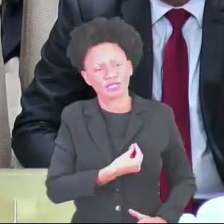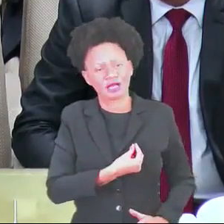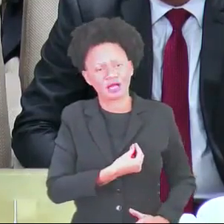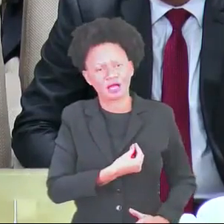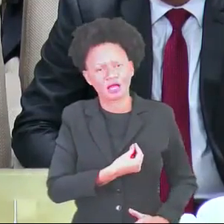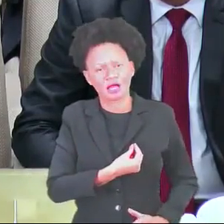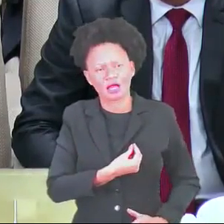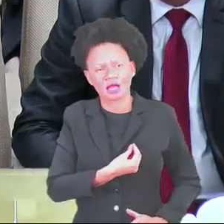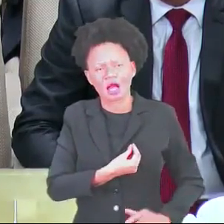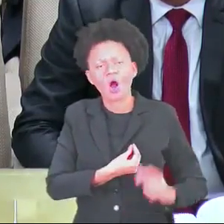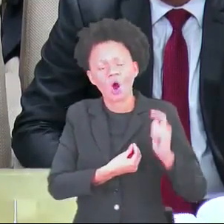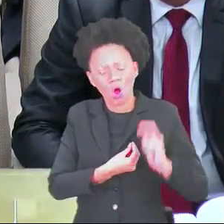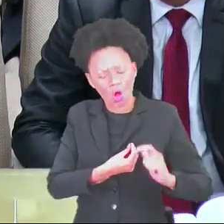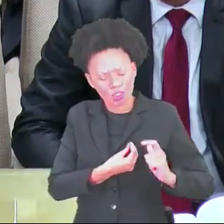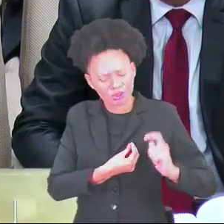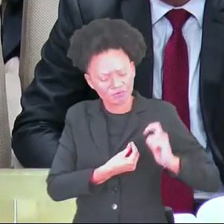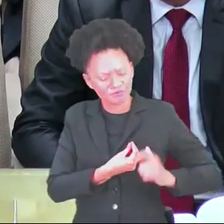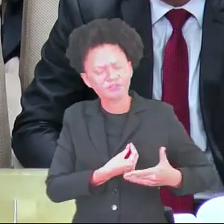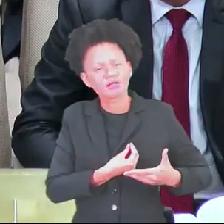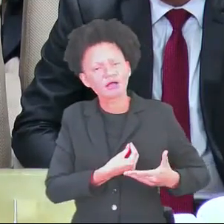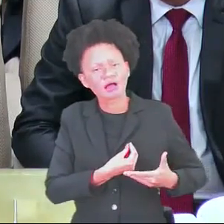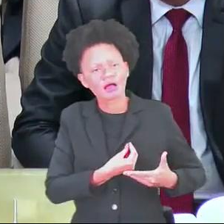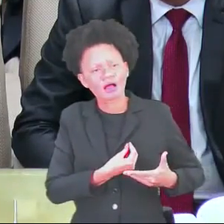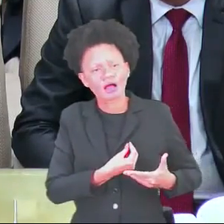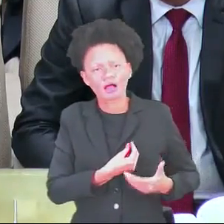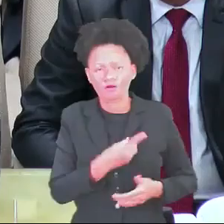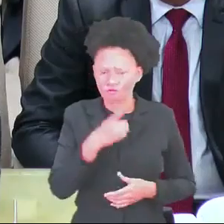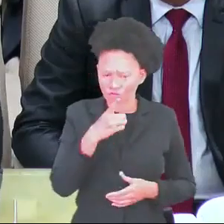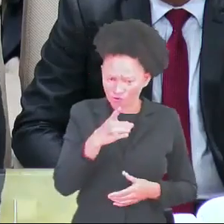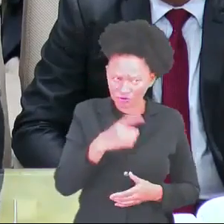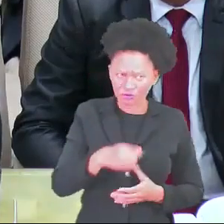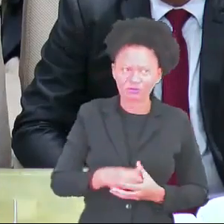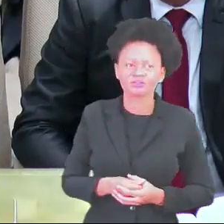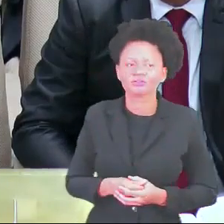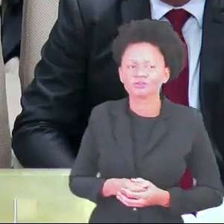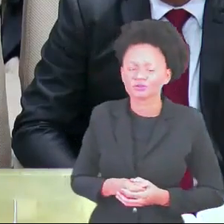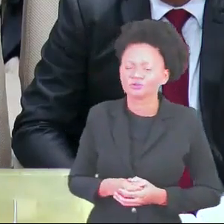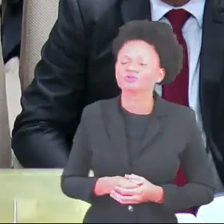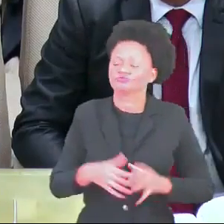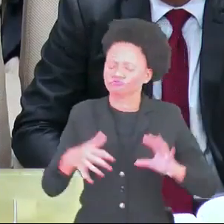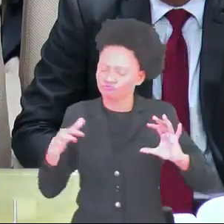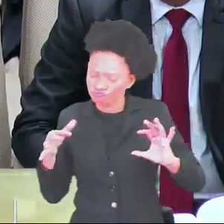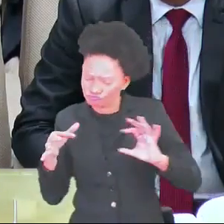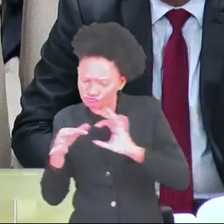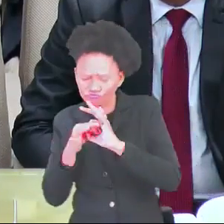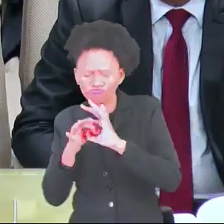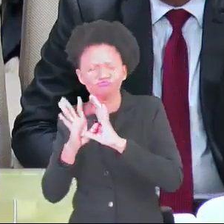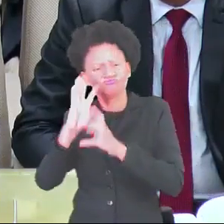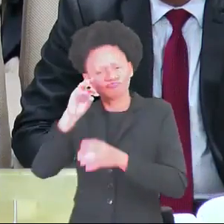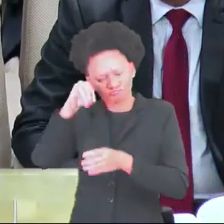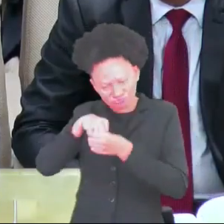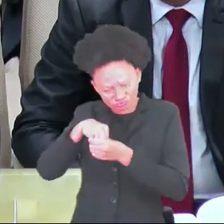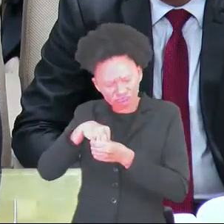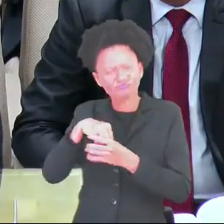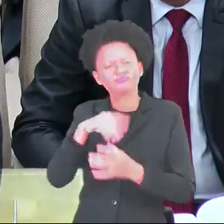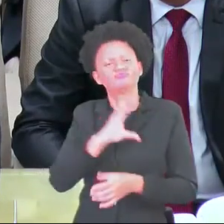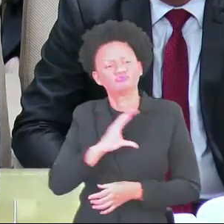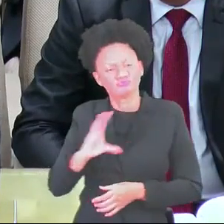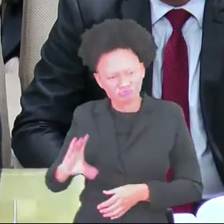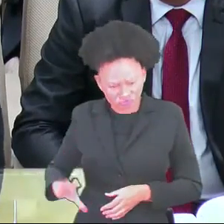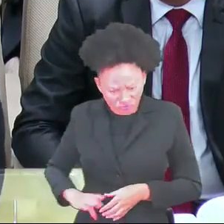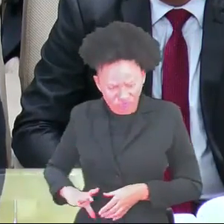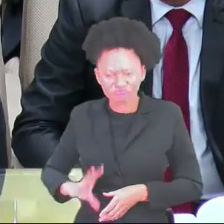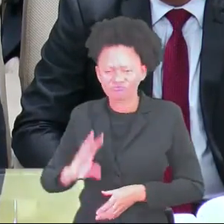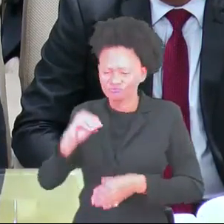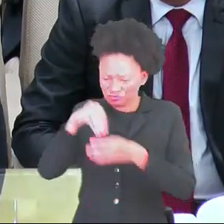Aonde é que você está? Você está dentro de Cristo e Cristo dentro